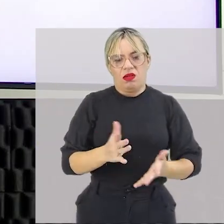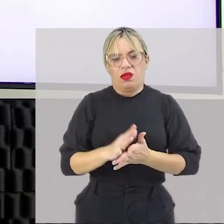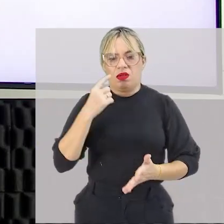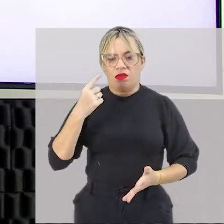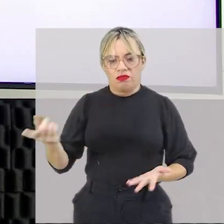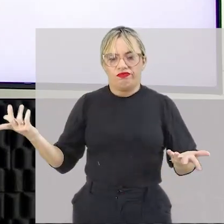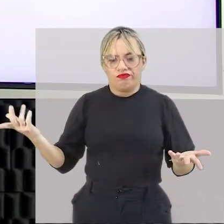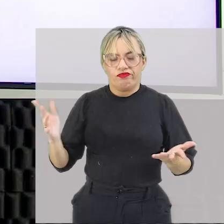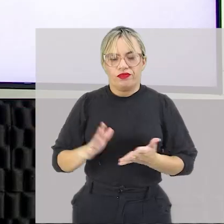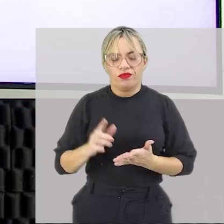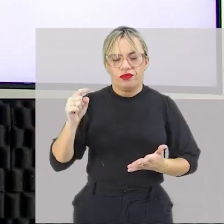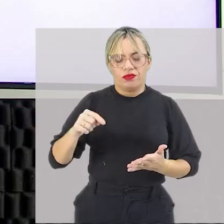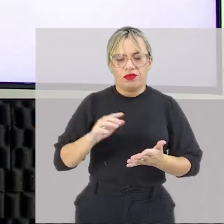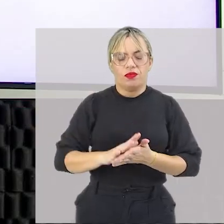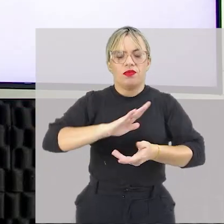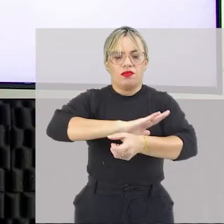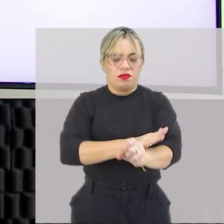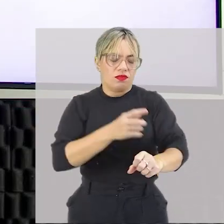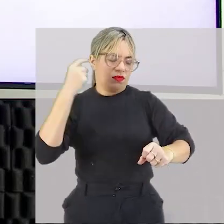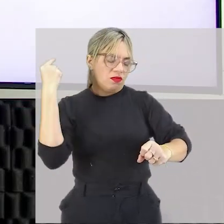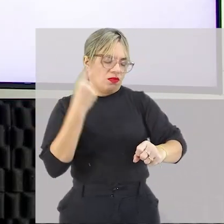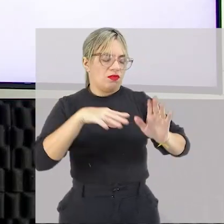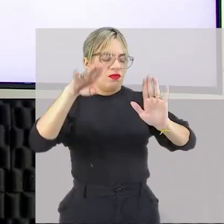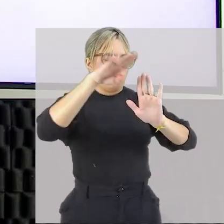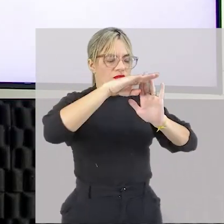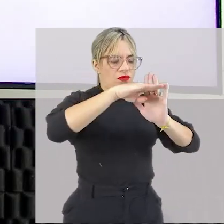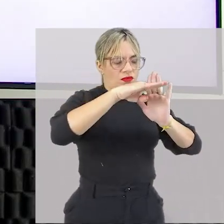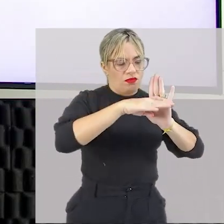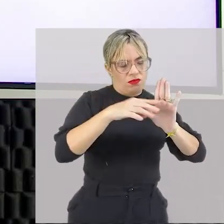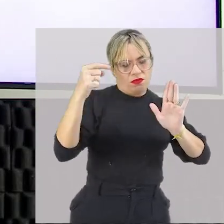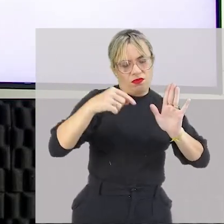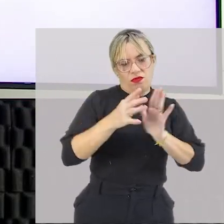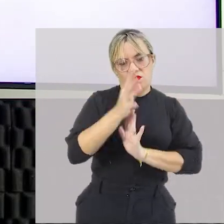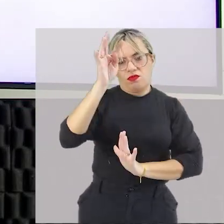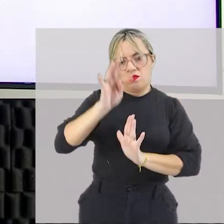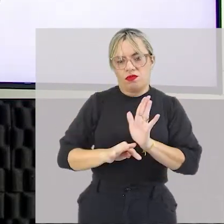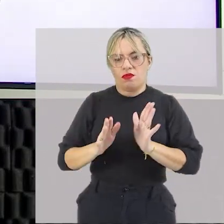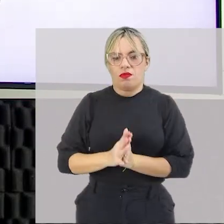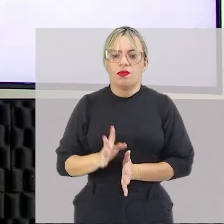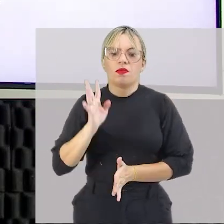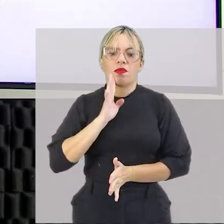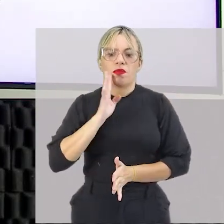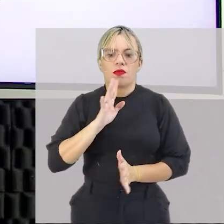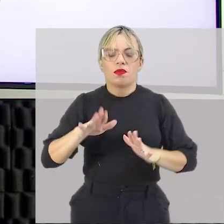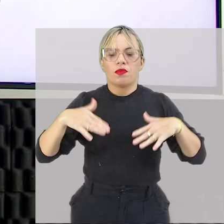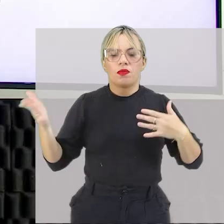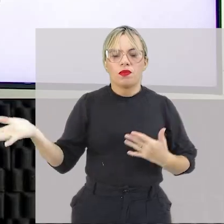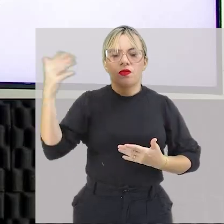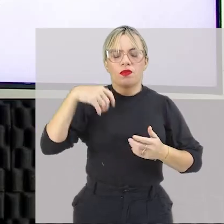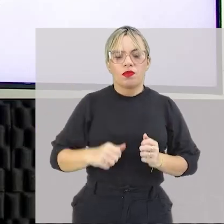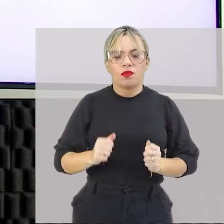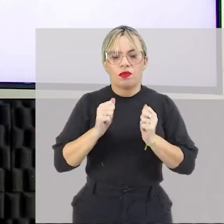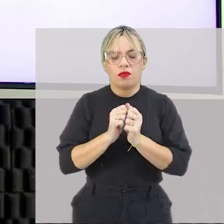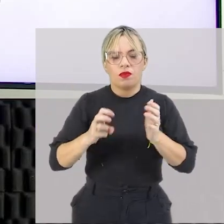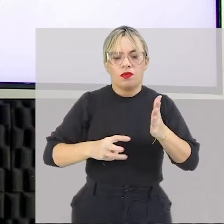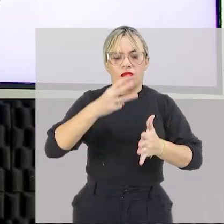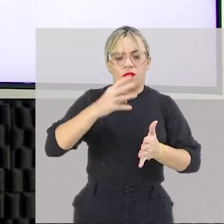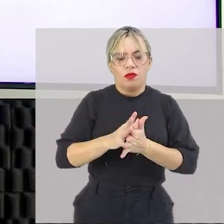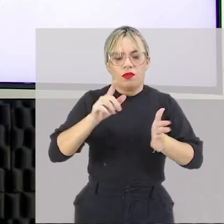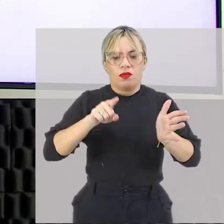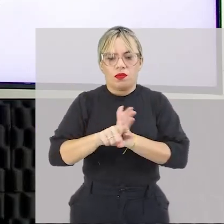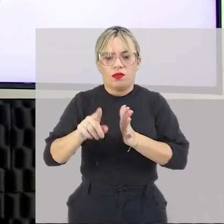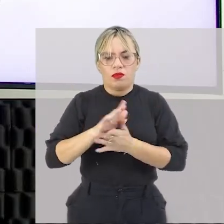as políticas antirracistas citadas no comando da questão. Beleza? Vamos lá para a terceira questão, Enem